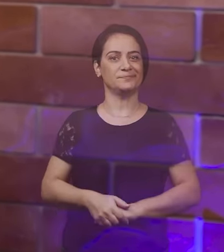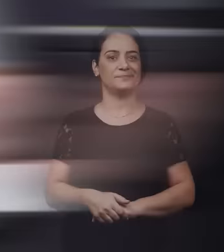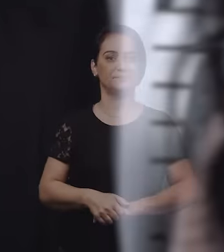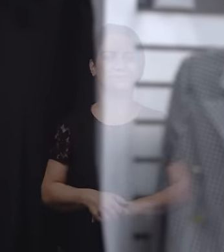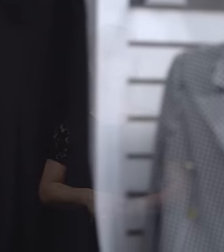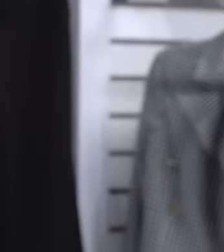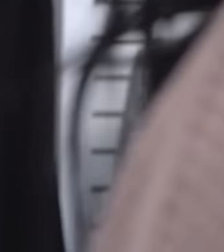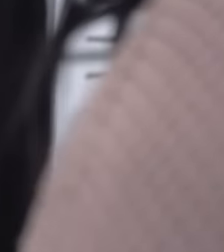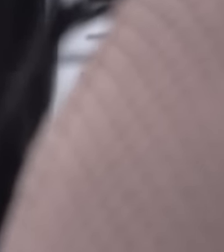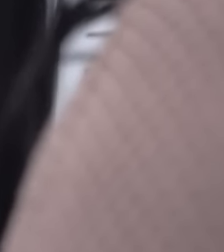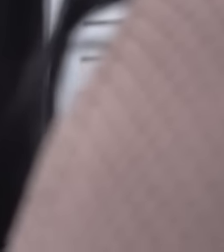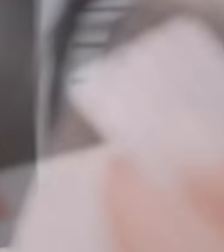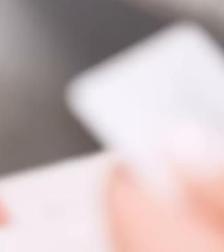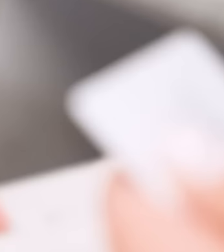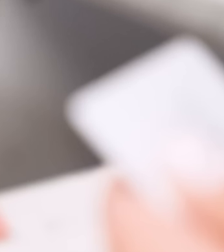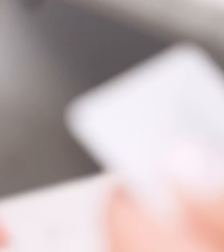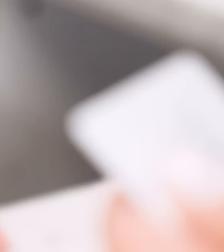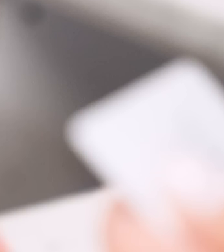vídeo.